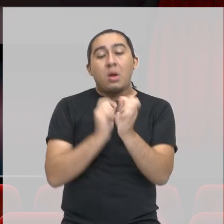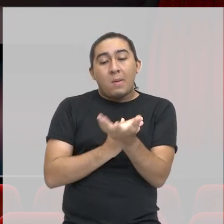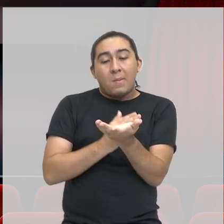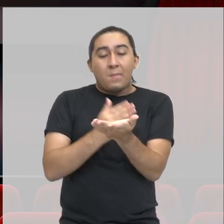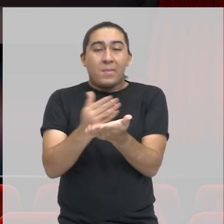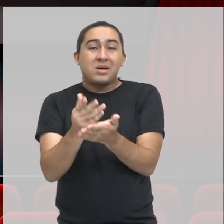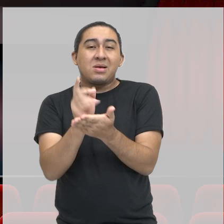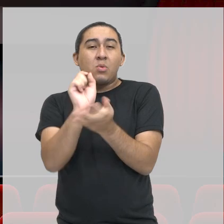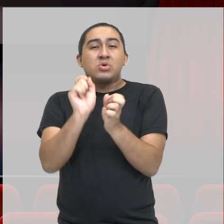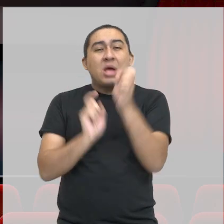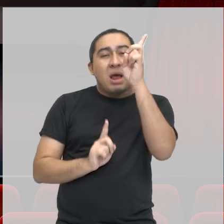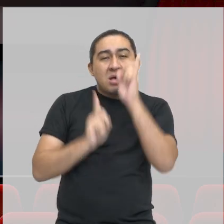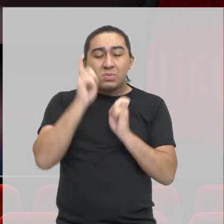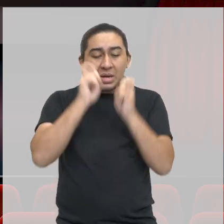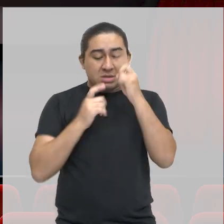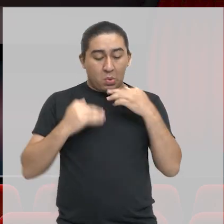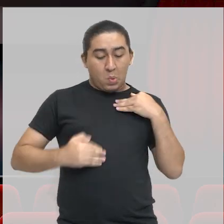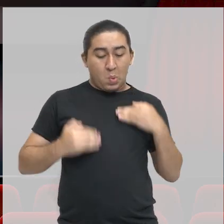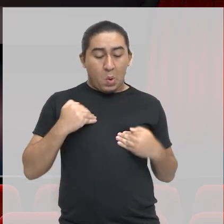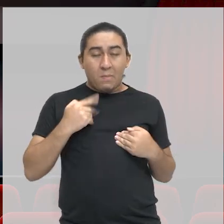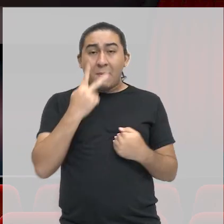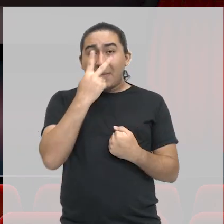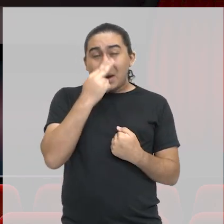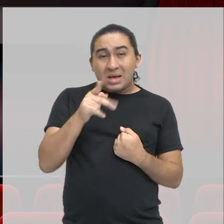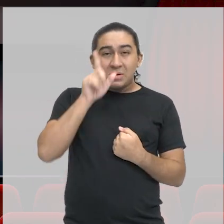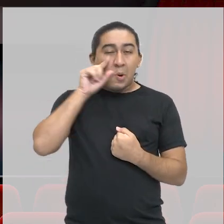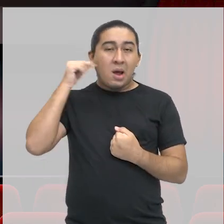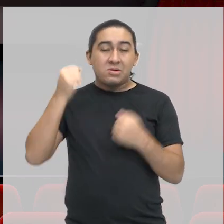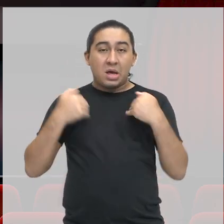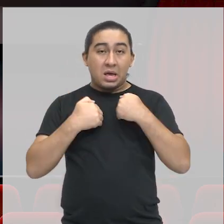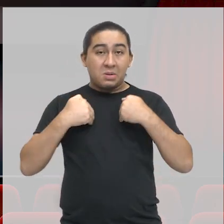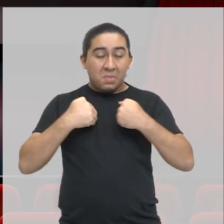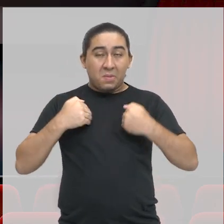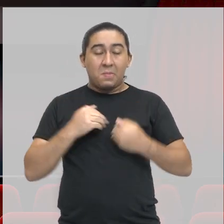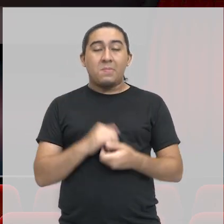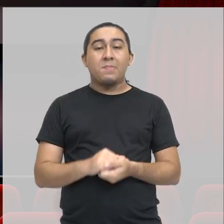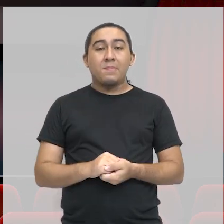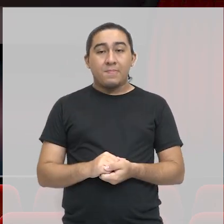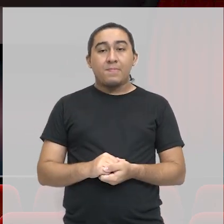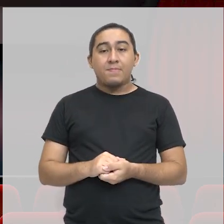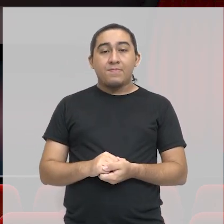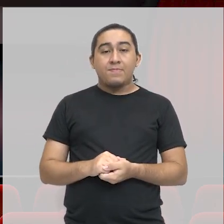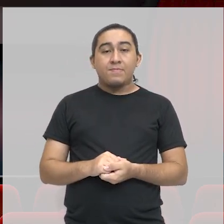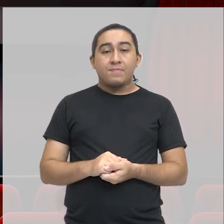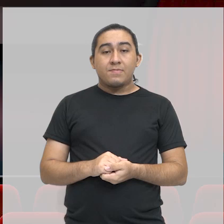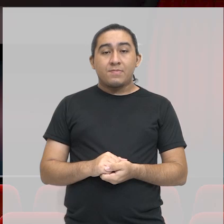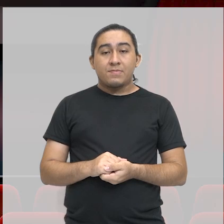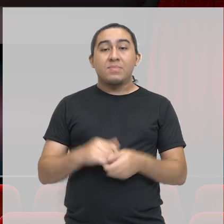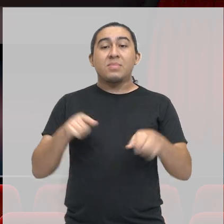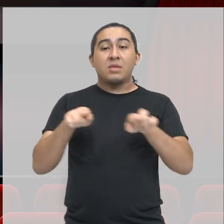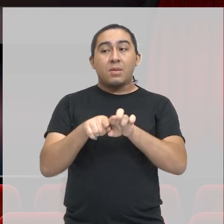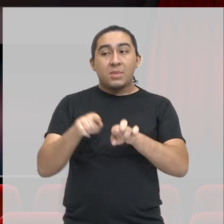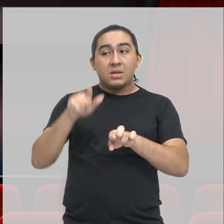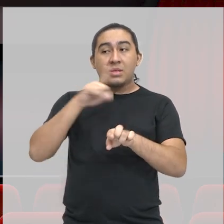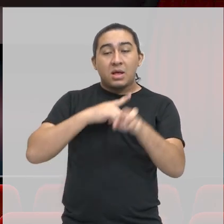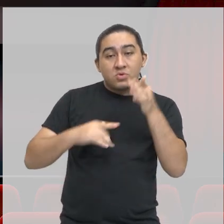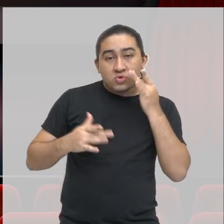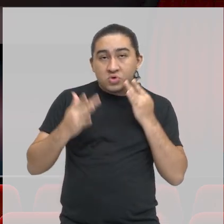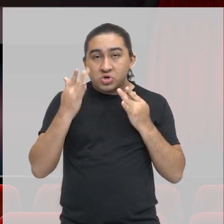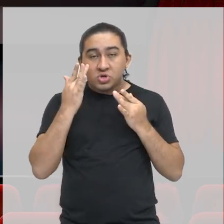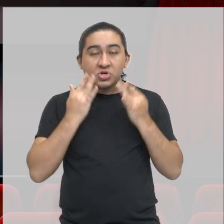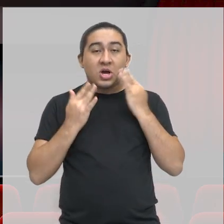utilizam a expressão corporal como se fosse um gato. E temos também um teatro interativo, que o